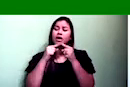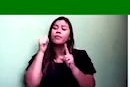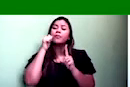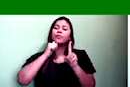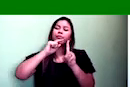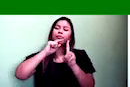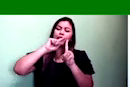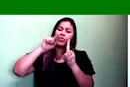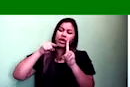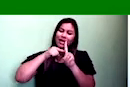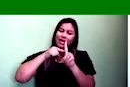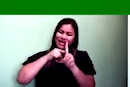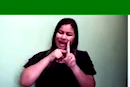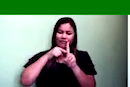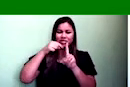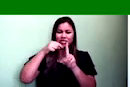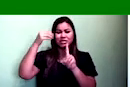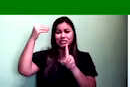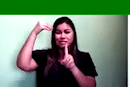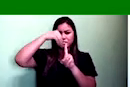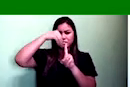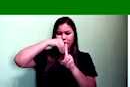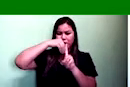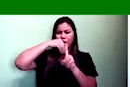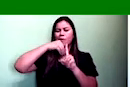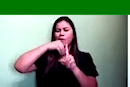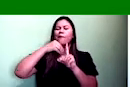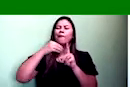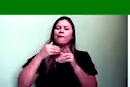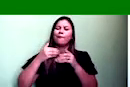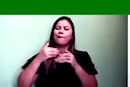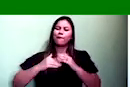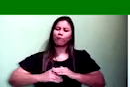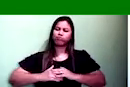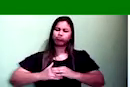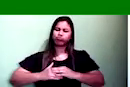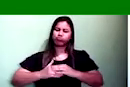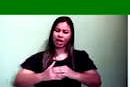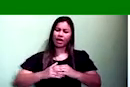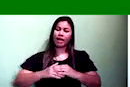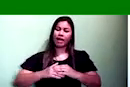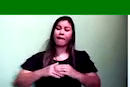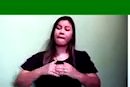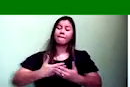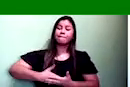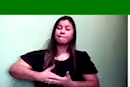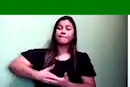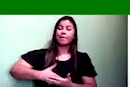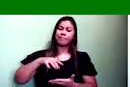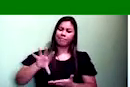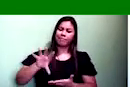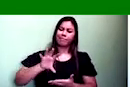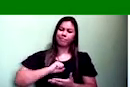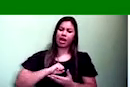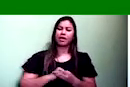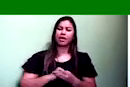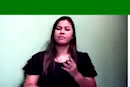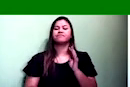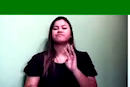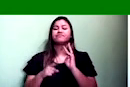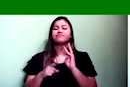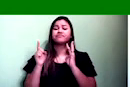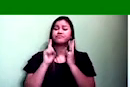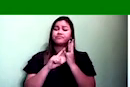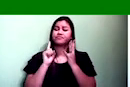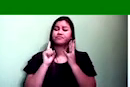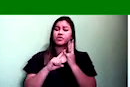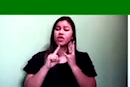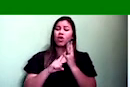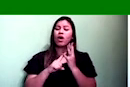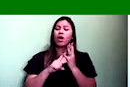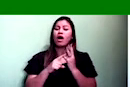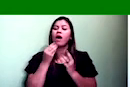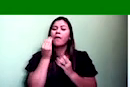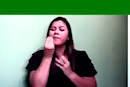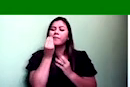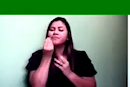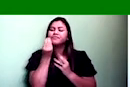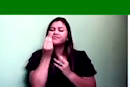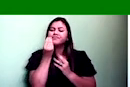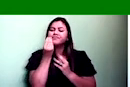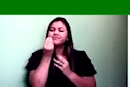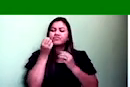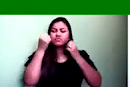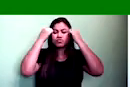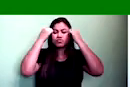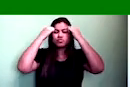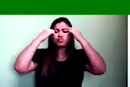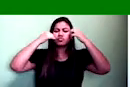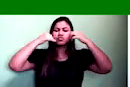dentro do útero, é chamado vertical, e através da saliva, do suor, da urina e do contato pele